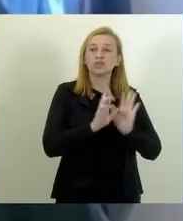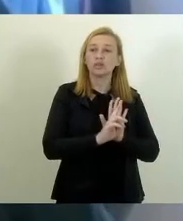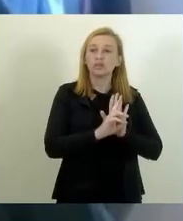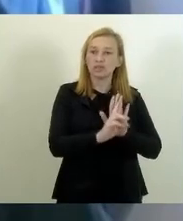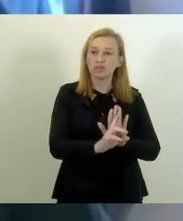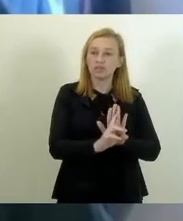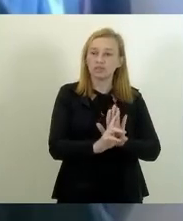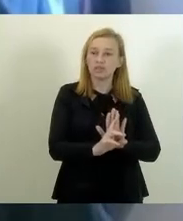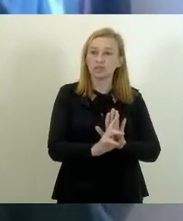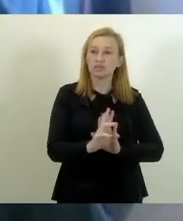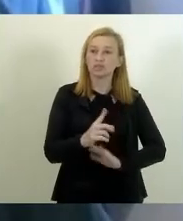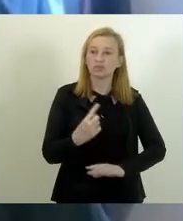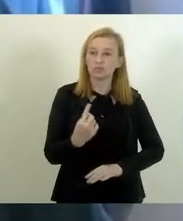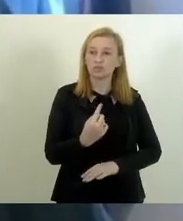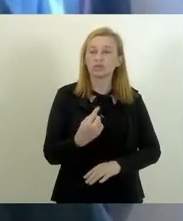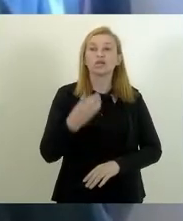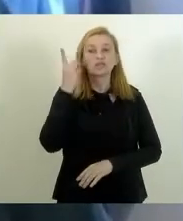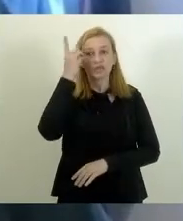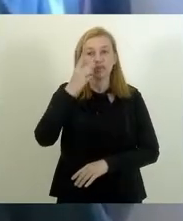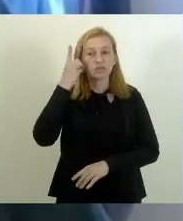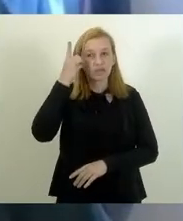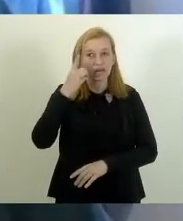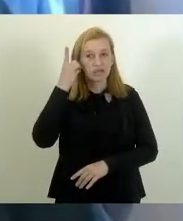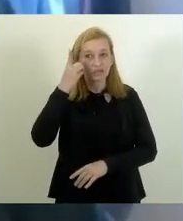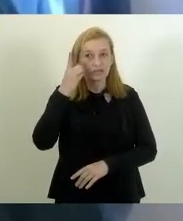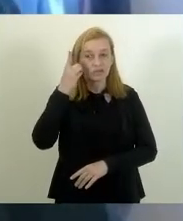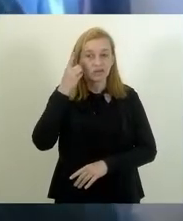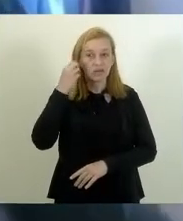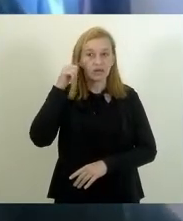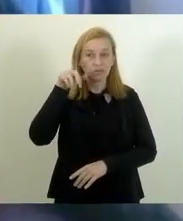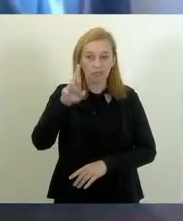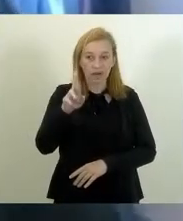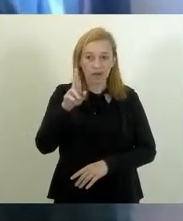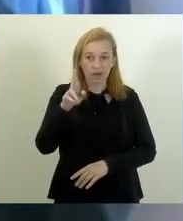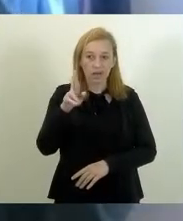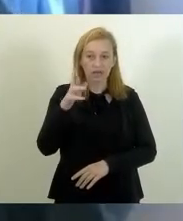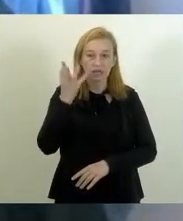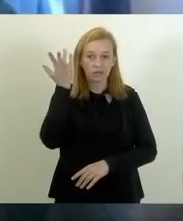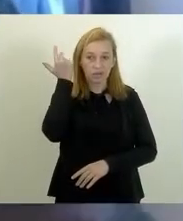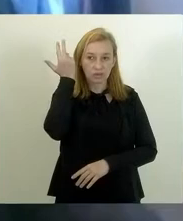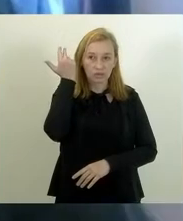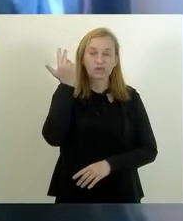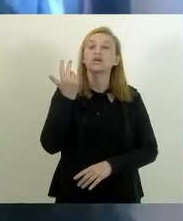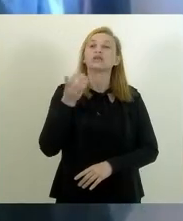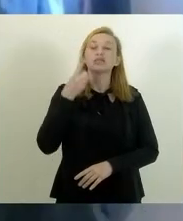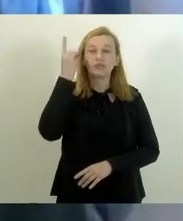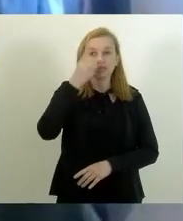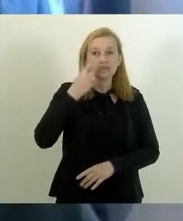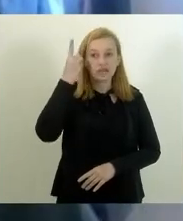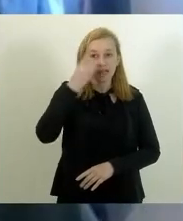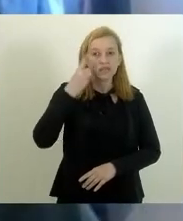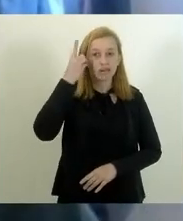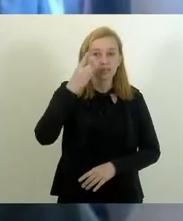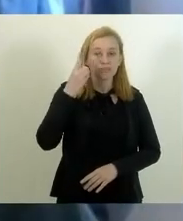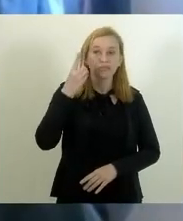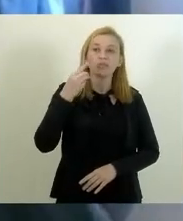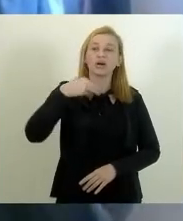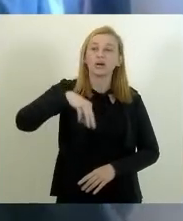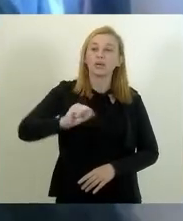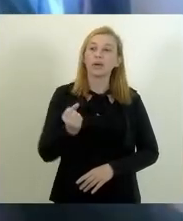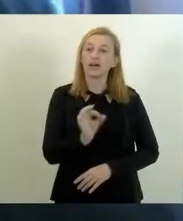representações do deputado Eliomar, da deputada Marta Rocha, postamos nas redes, convocamos as